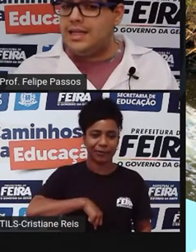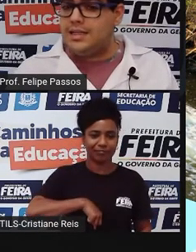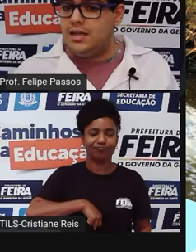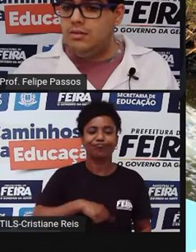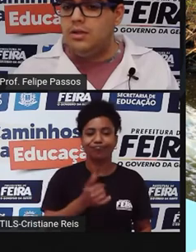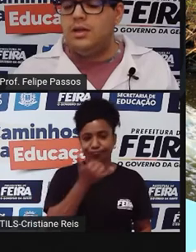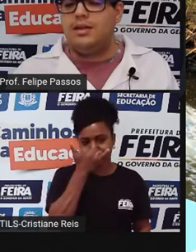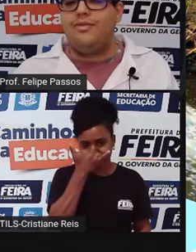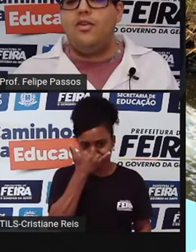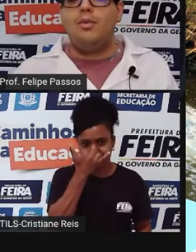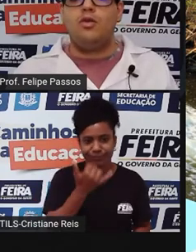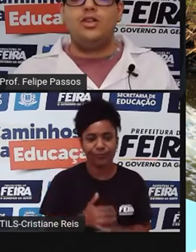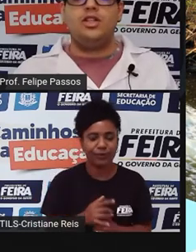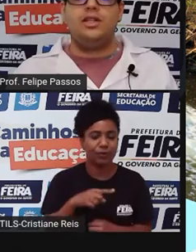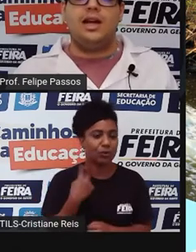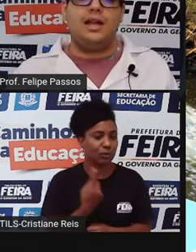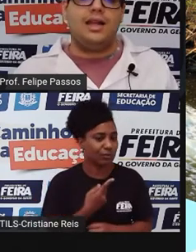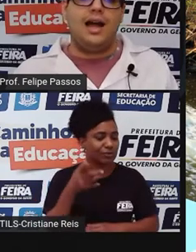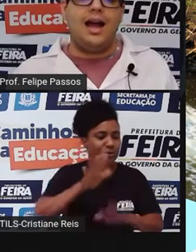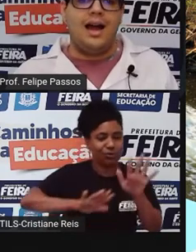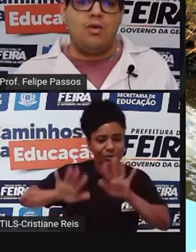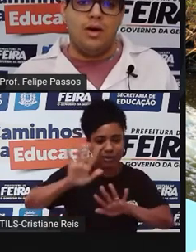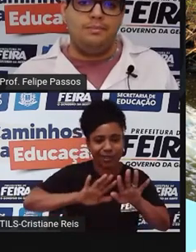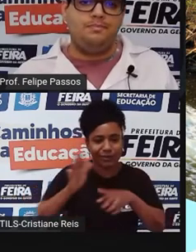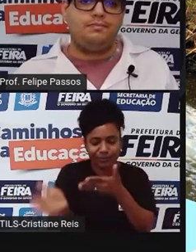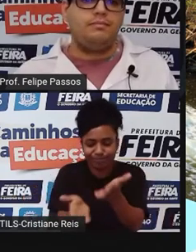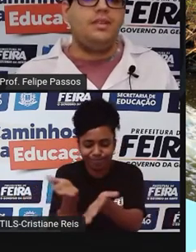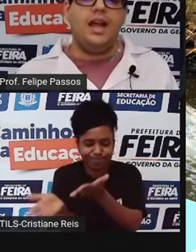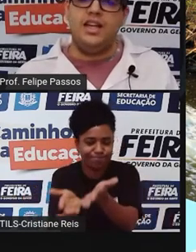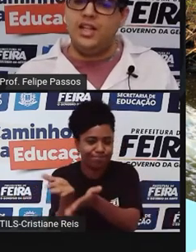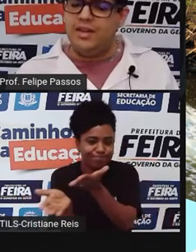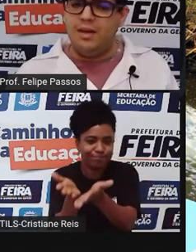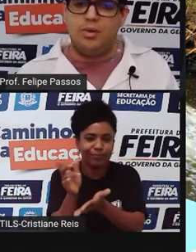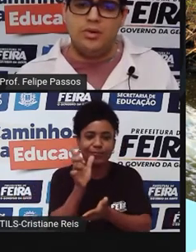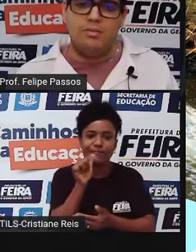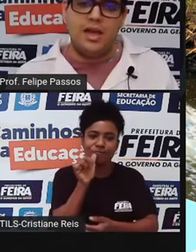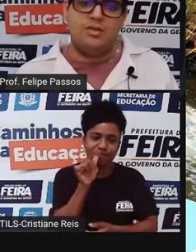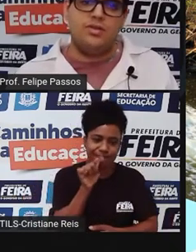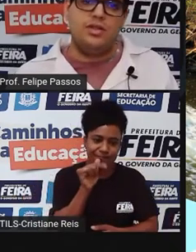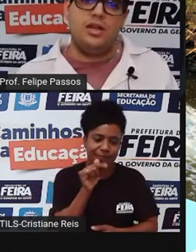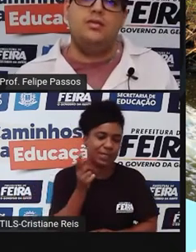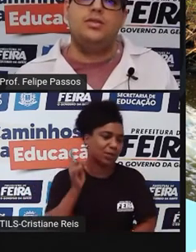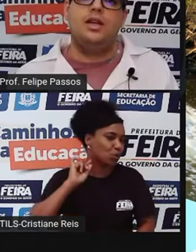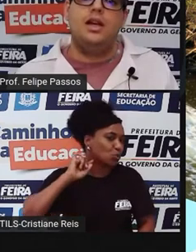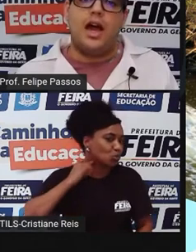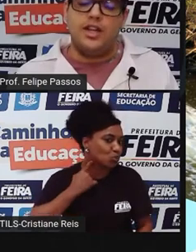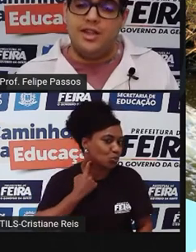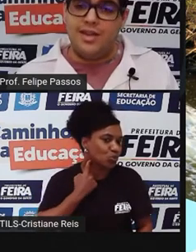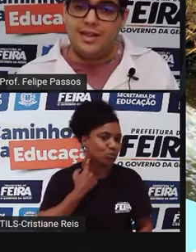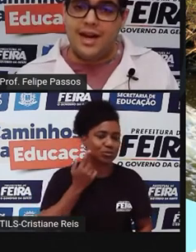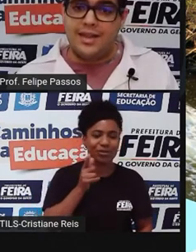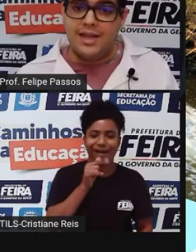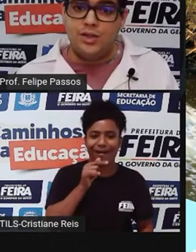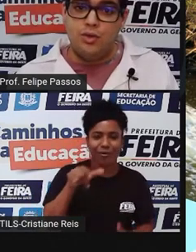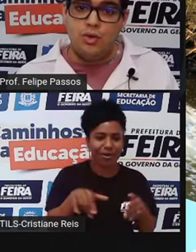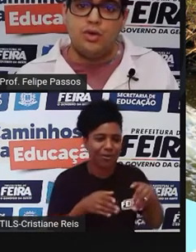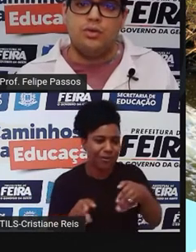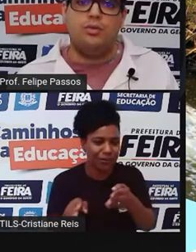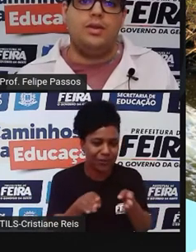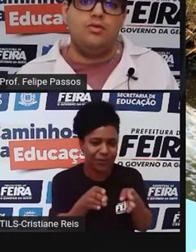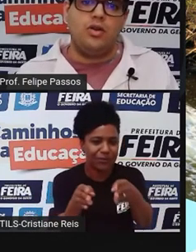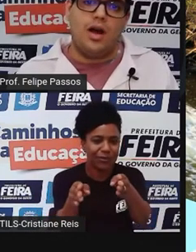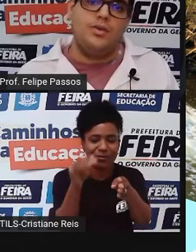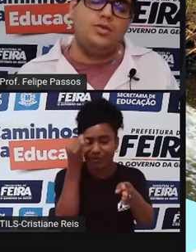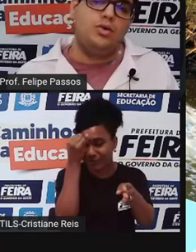mais atenção na forma como a gente trata a água. A gente deveria poluir menos os rios. A gente deveria tratar